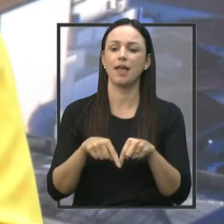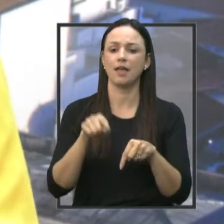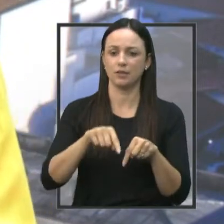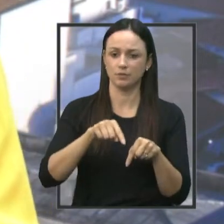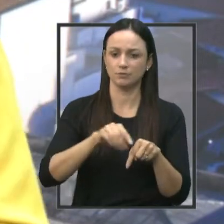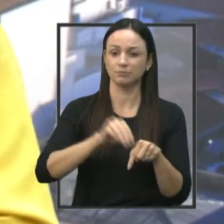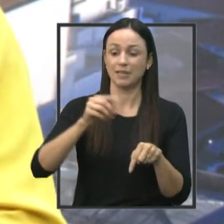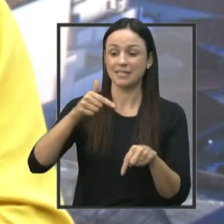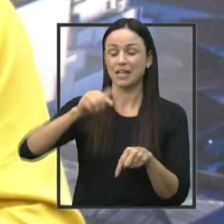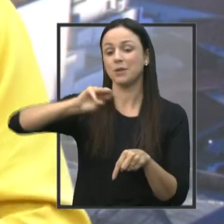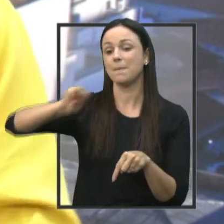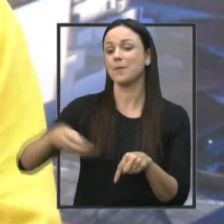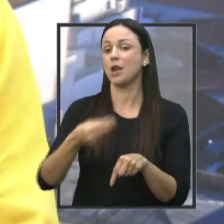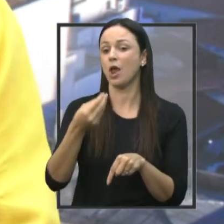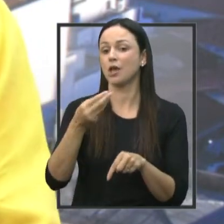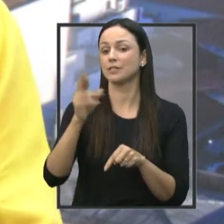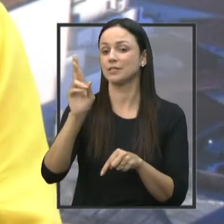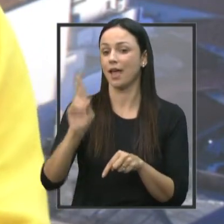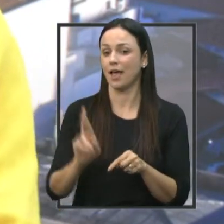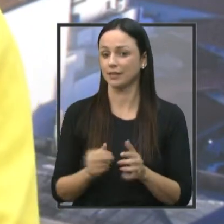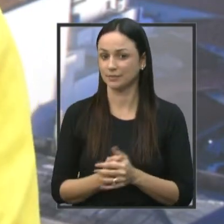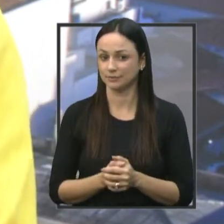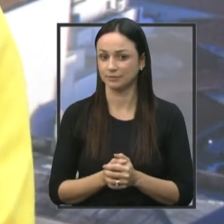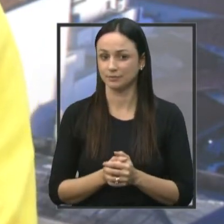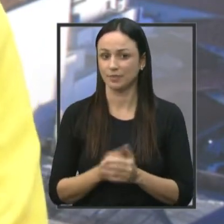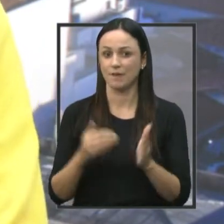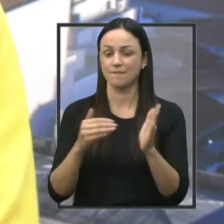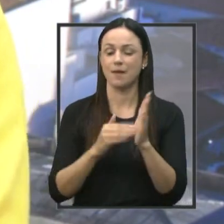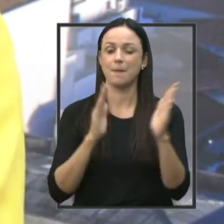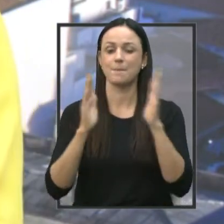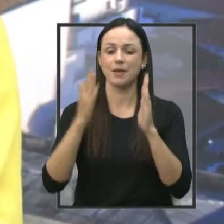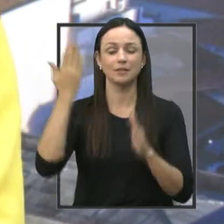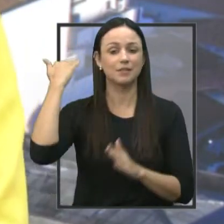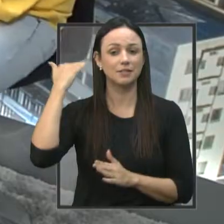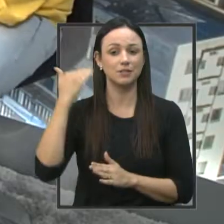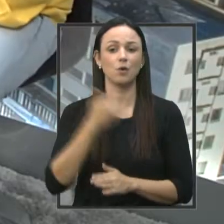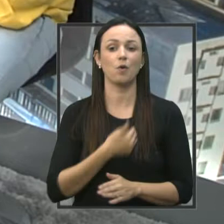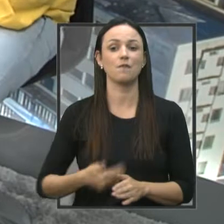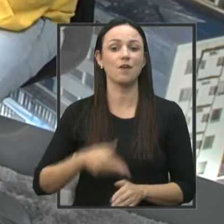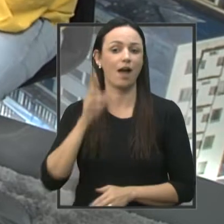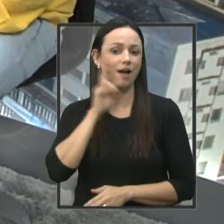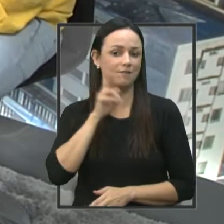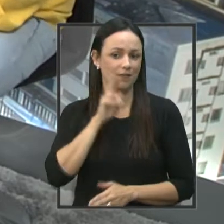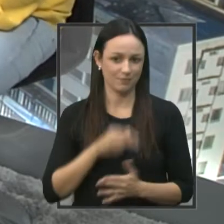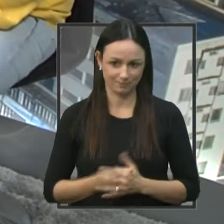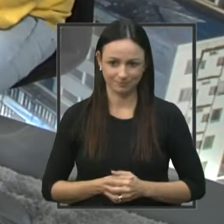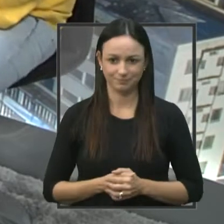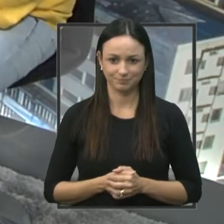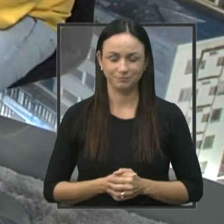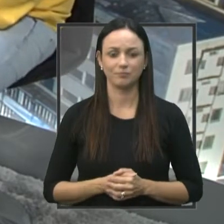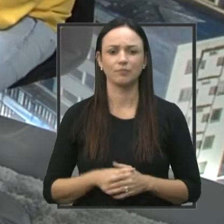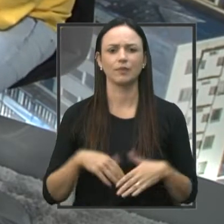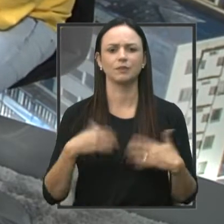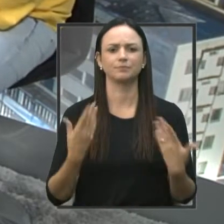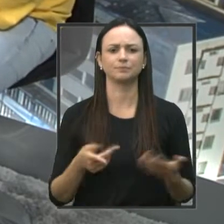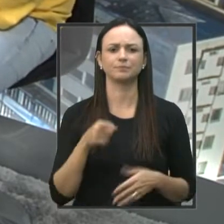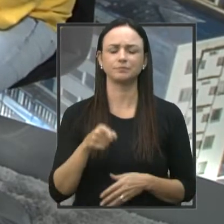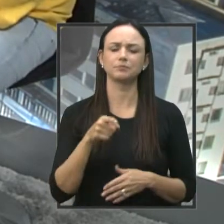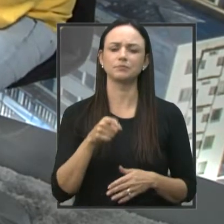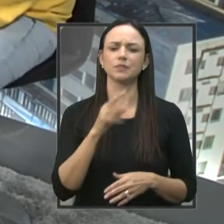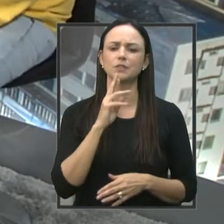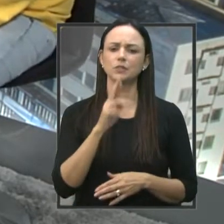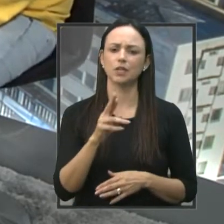7 milhões de reais no final do ano do mandato do Rafael Agostinho. Bom, o resultado dessa SEI será um projeto